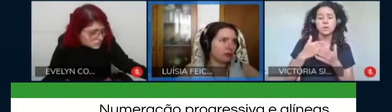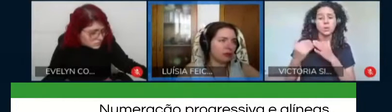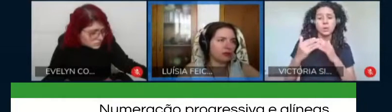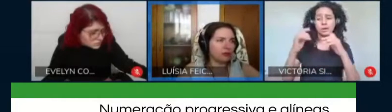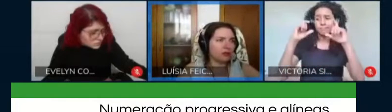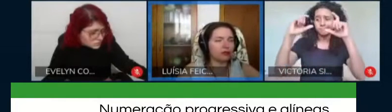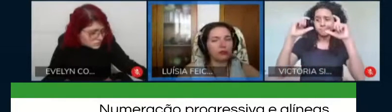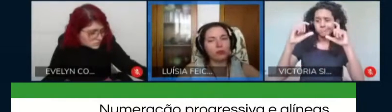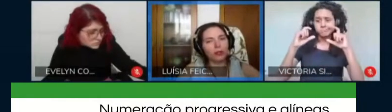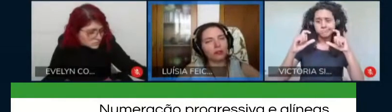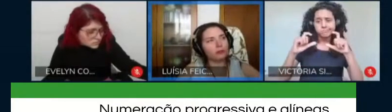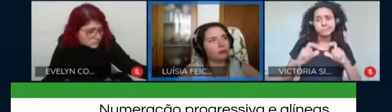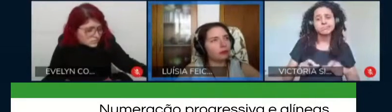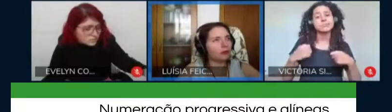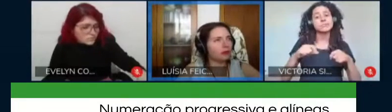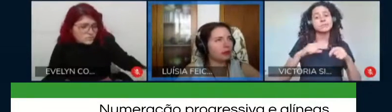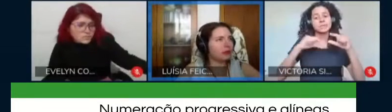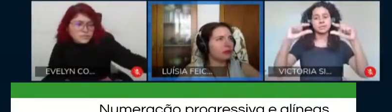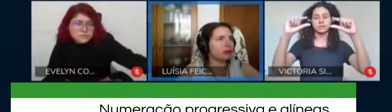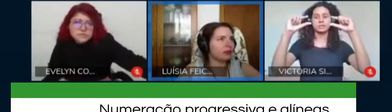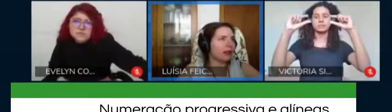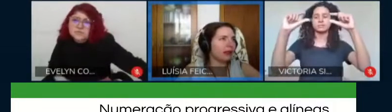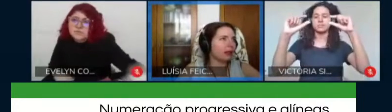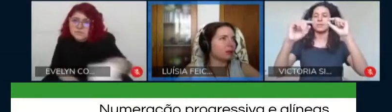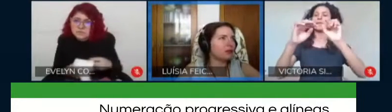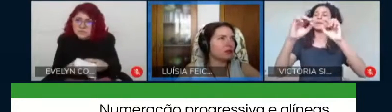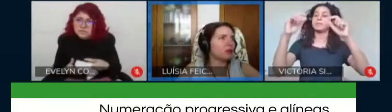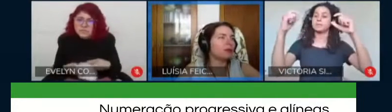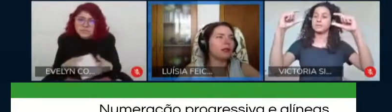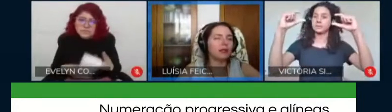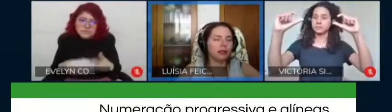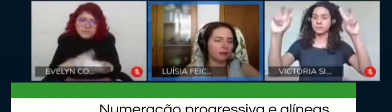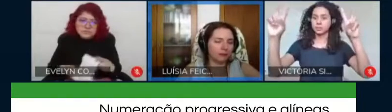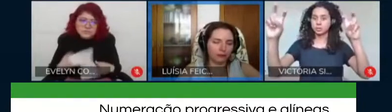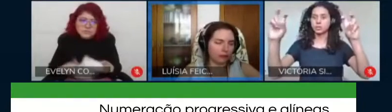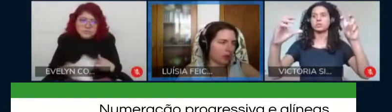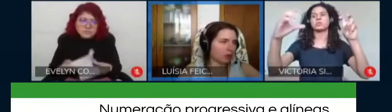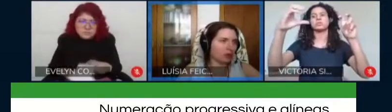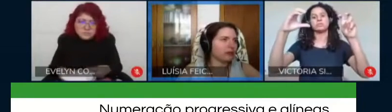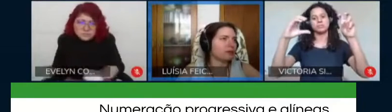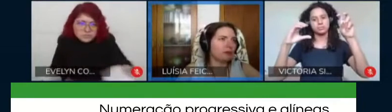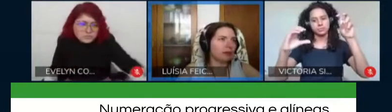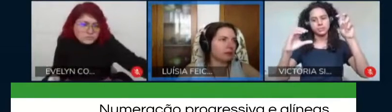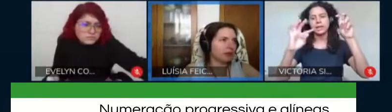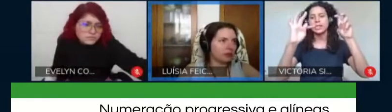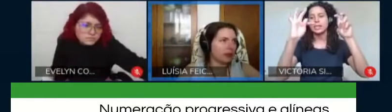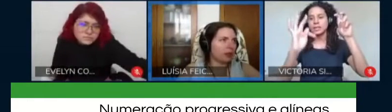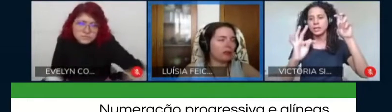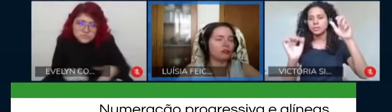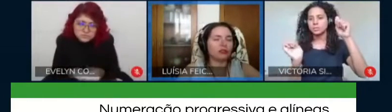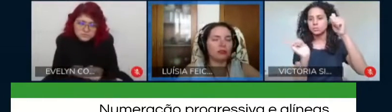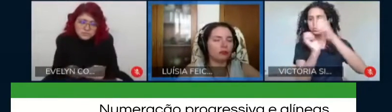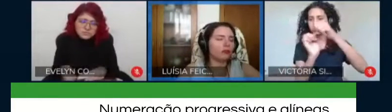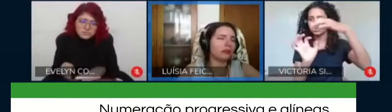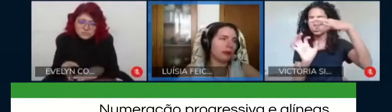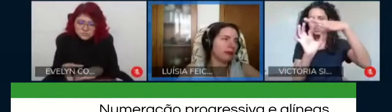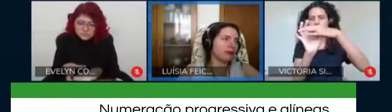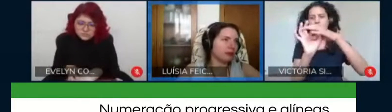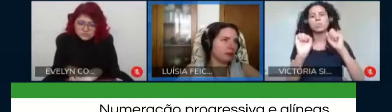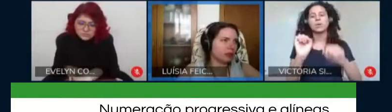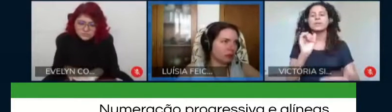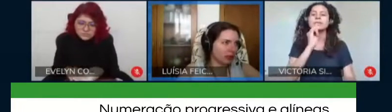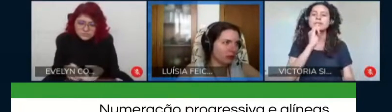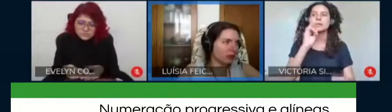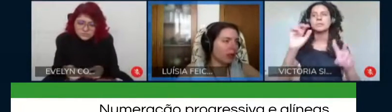que seja alguma coisa no sentido, no próximo sessão nós falaremos sobre tal coisa, mesmo que seja meio repetitivo, coisa,